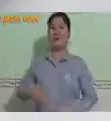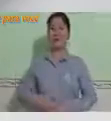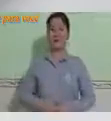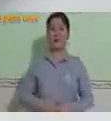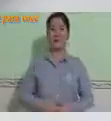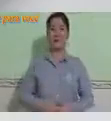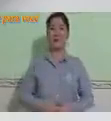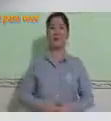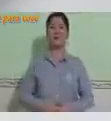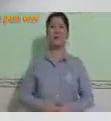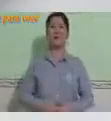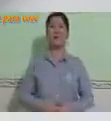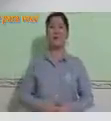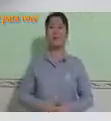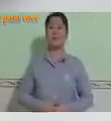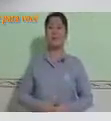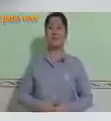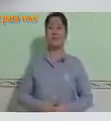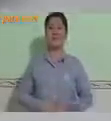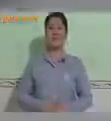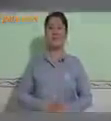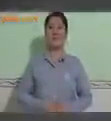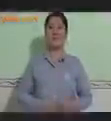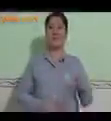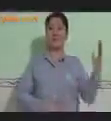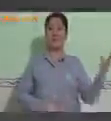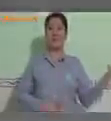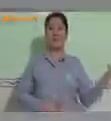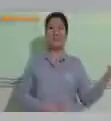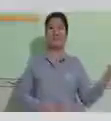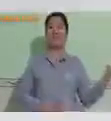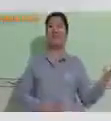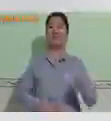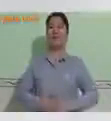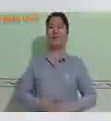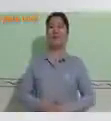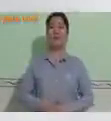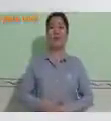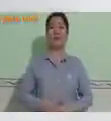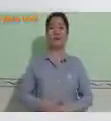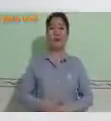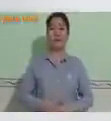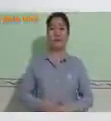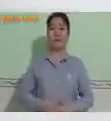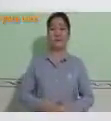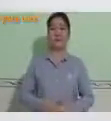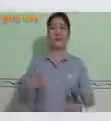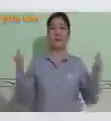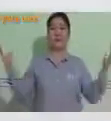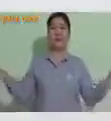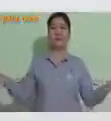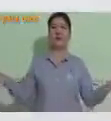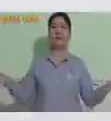COMOPREVENIRAFEBRAMAYARO. A única forma de prevenir a febre Maiaro é evitando a picada do mosquito Aedes aegypti, vírgula, adotando medidas para